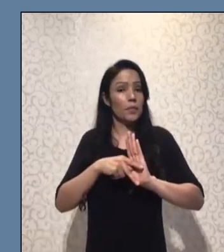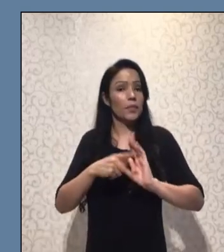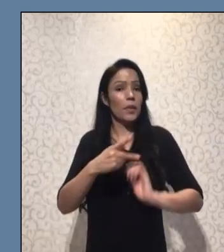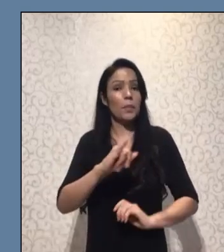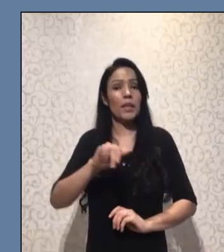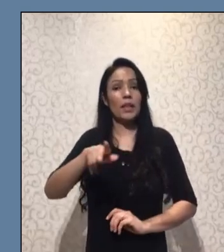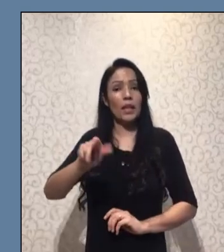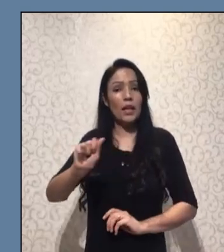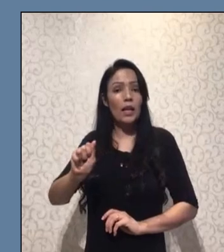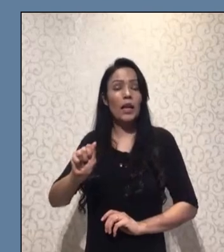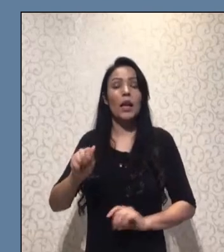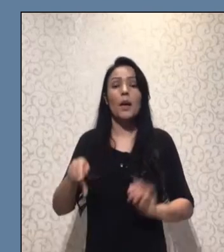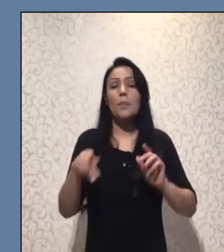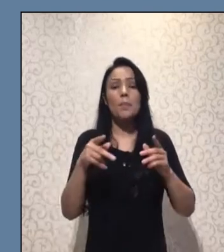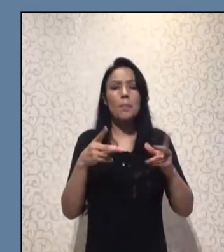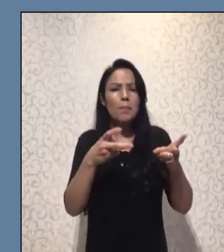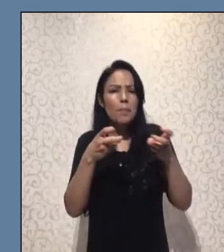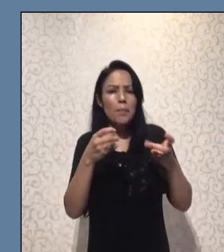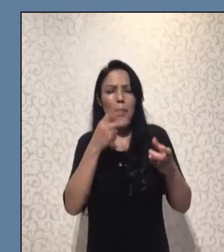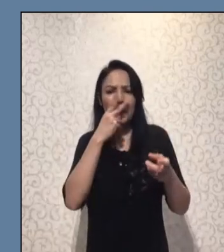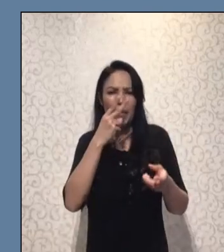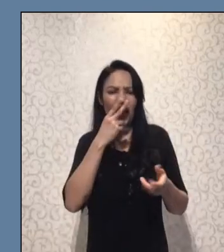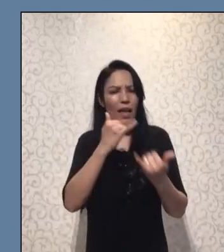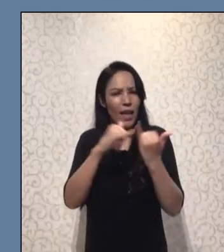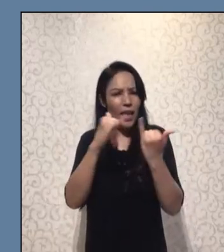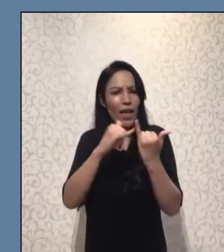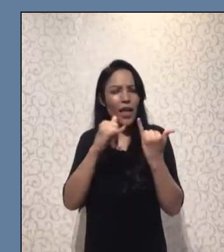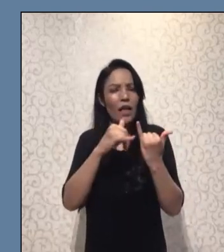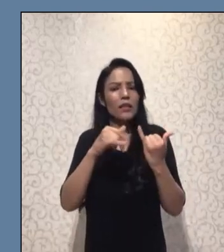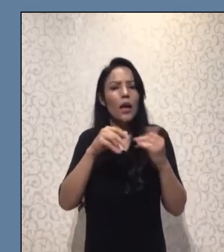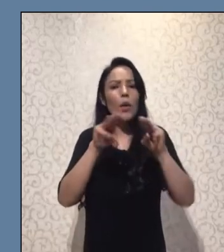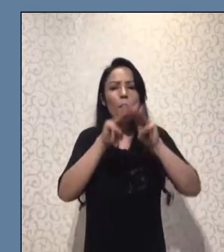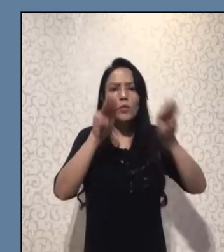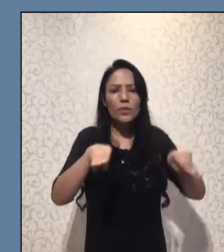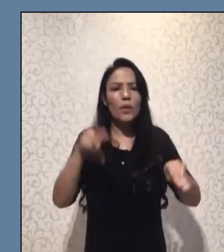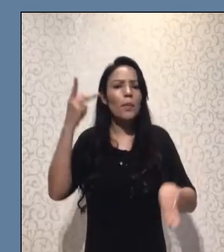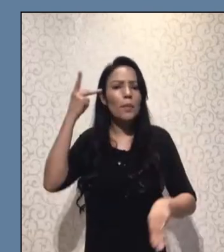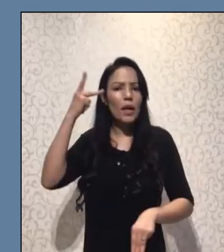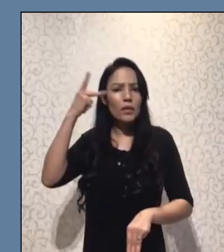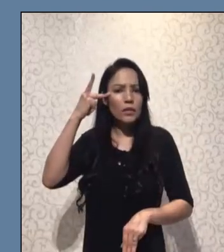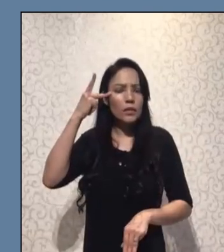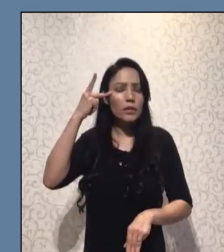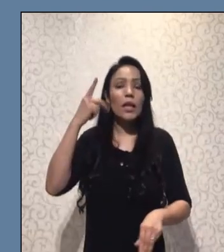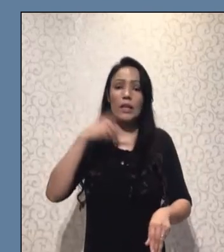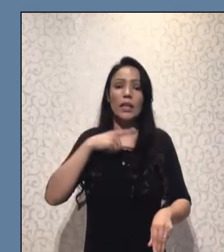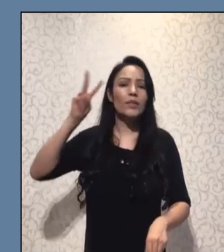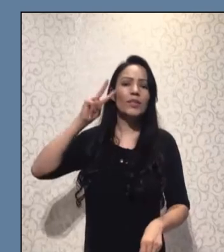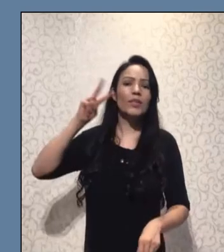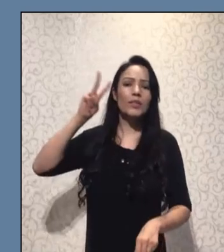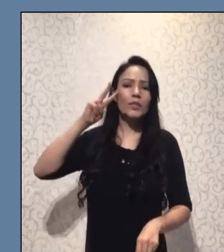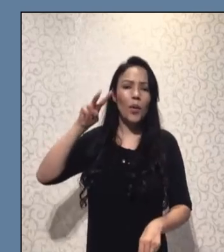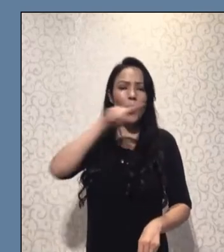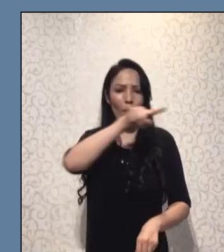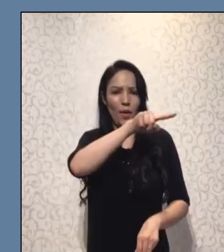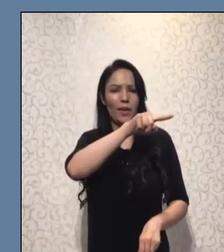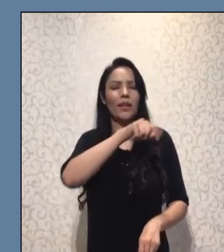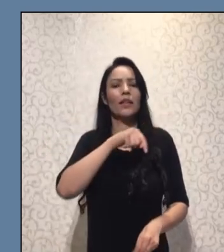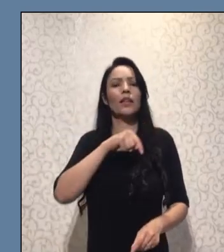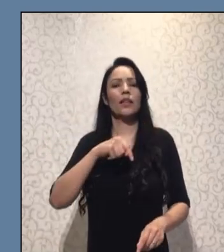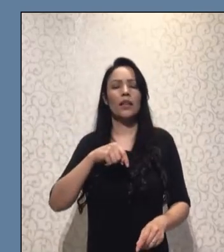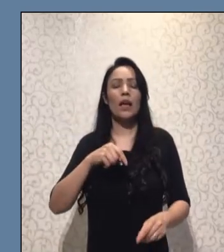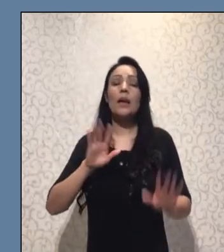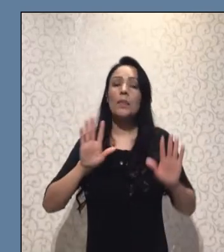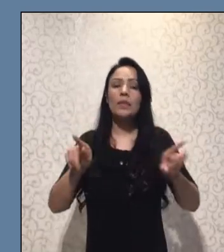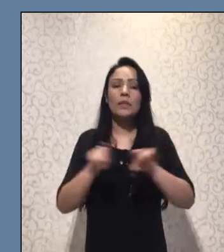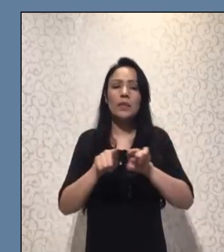ao do Museu Paulista, por ser um acervo histórico, né, do século XVIII, XIX, mas que também tem repensado,